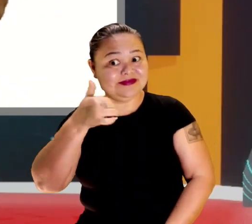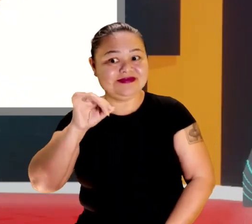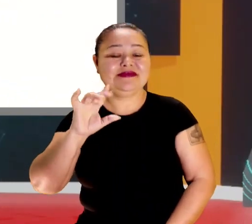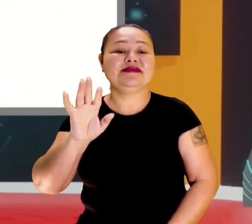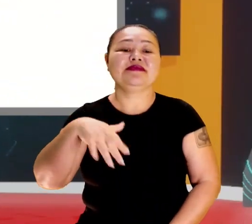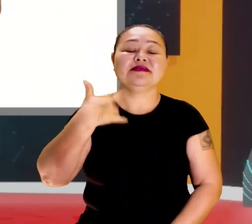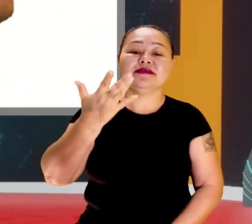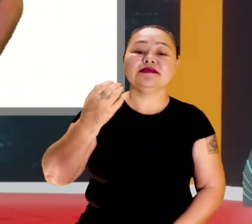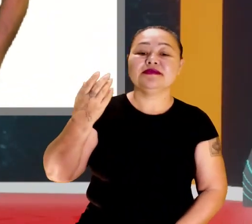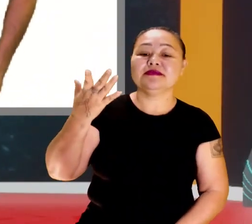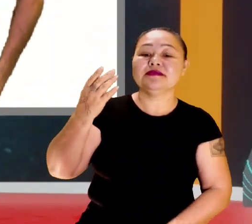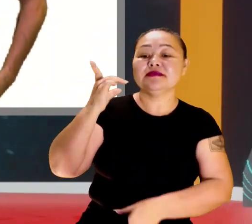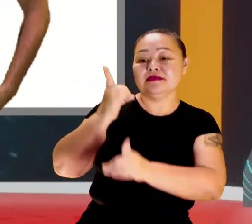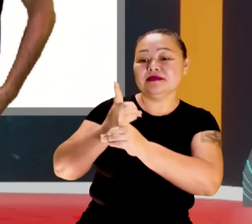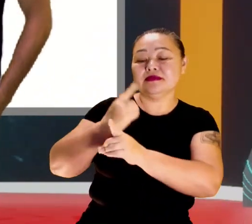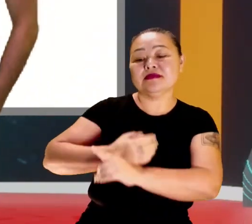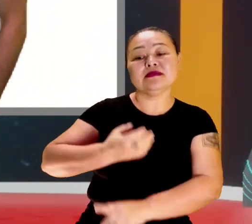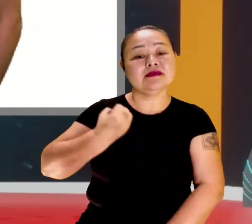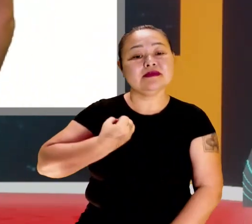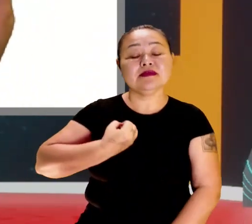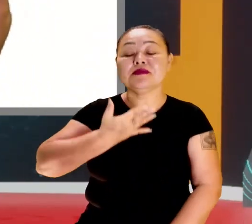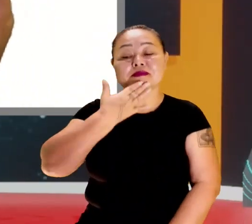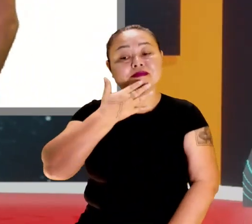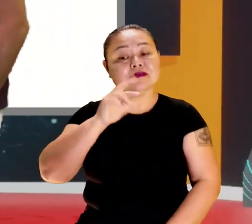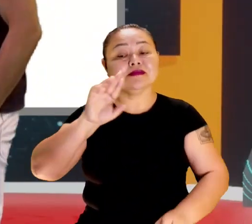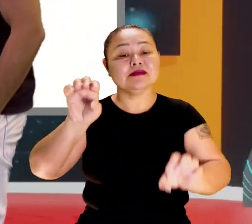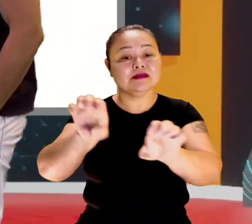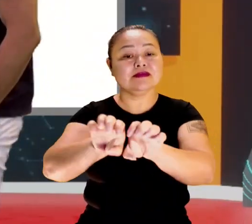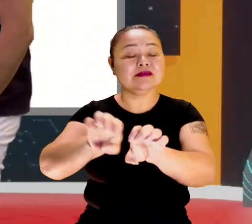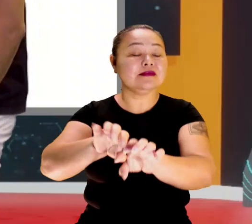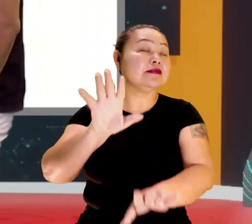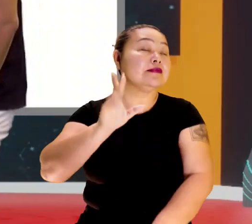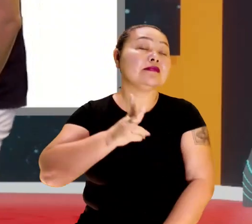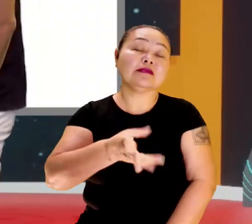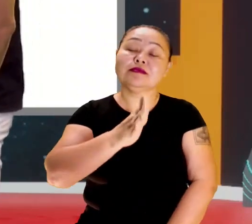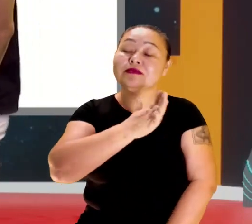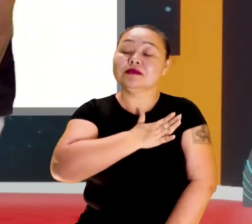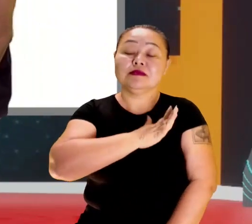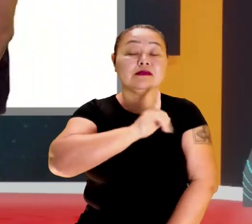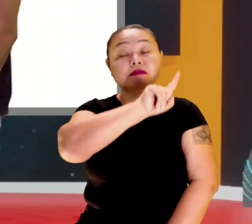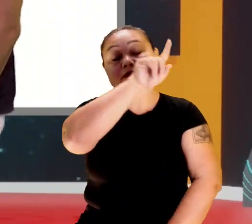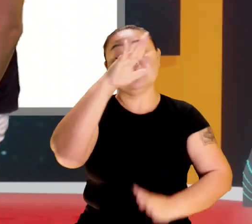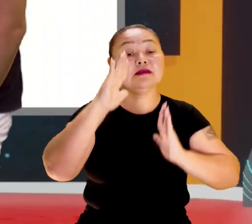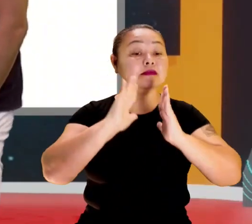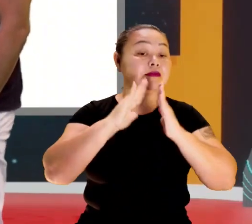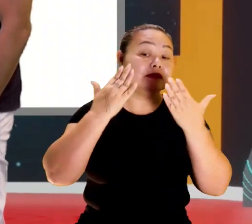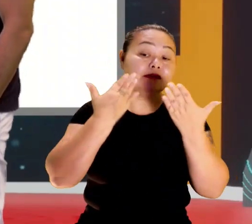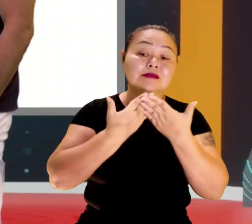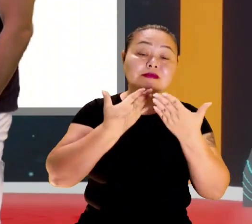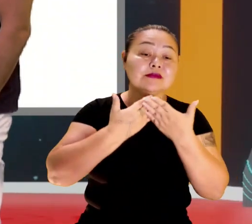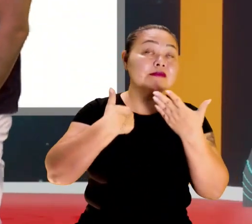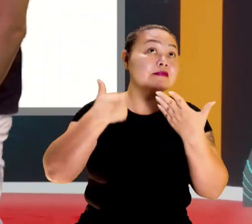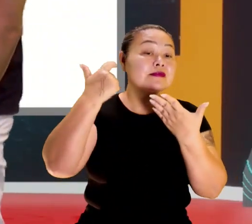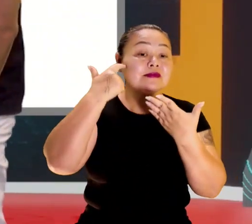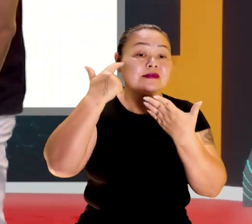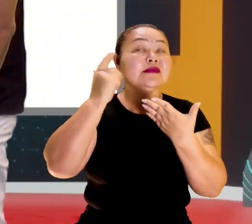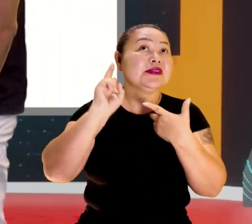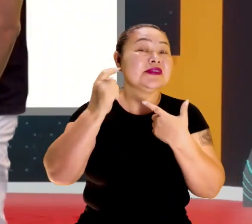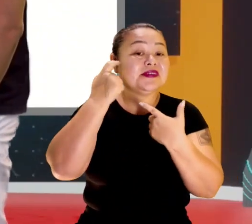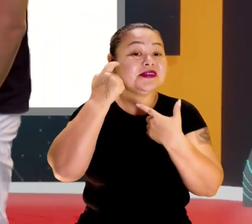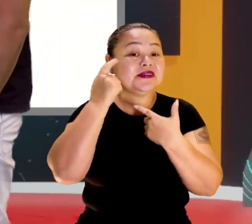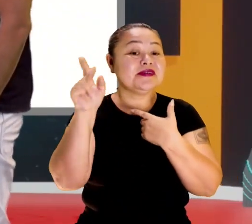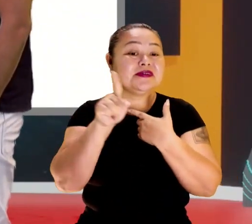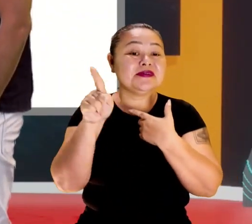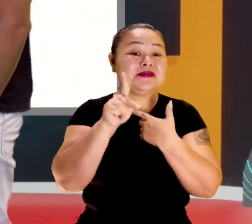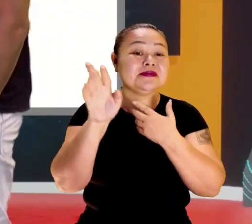O valor que você achou que o melhor de resolver equações, eu sempre gostei. Desde que eu estava na escola, eu nem pensava, não, porque eu sempre pensei em ser professora,